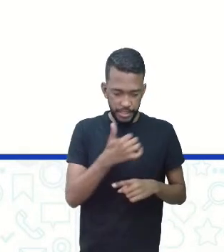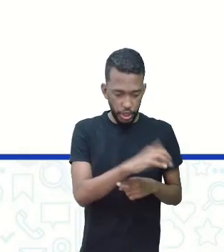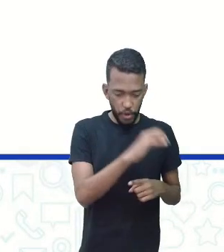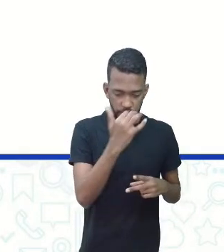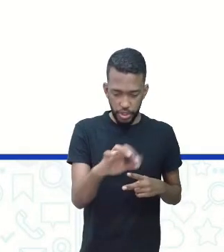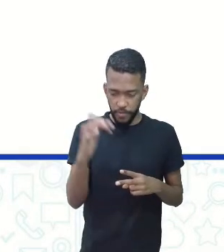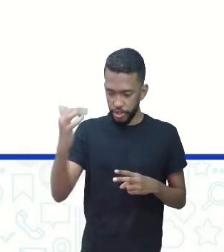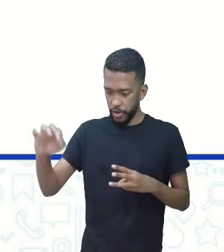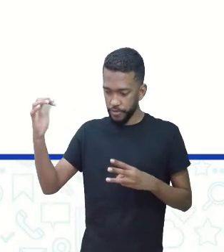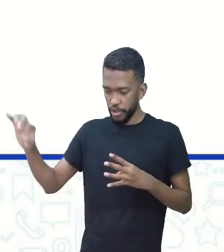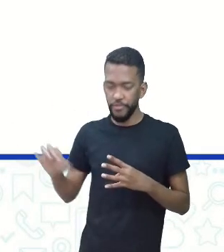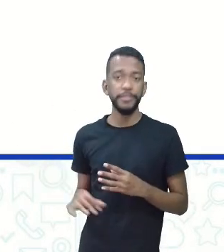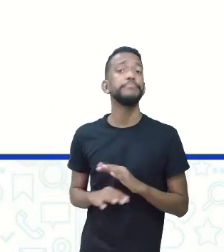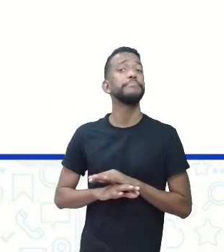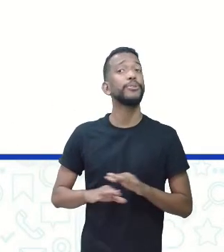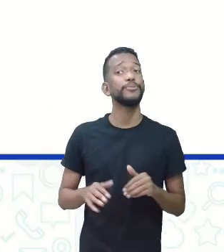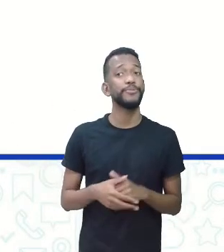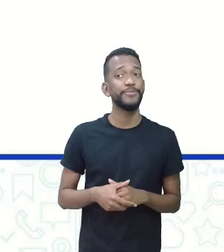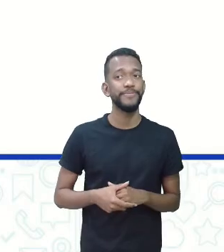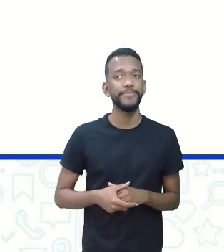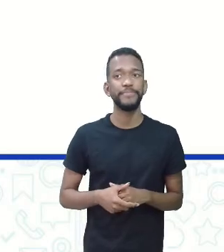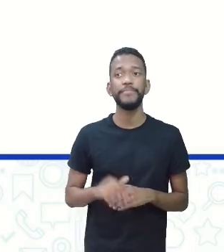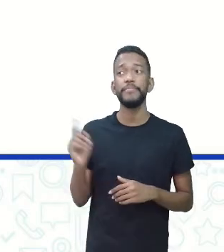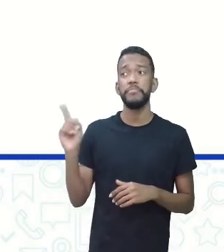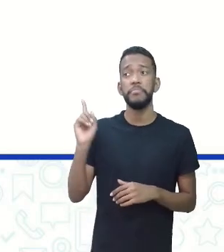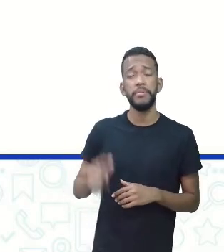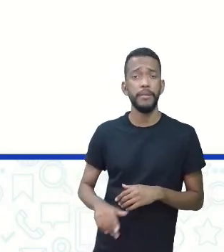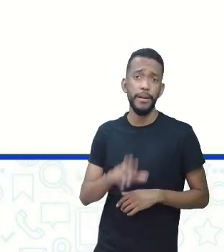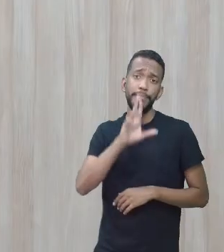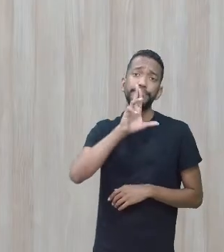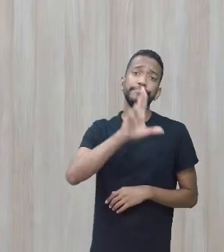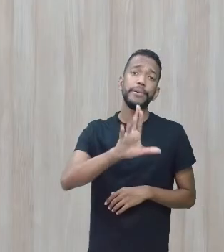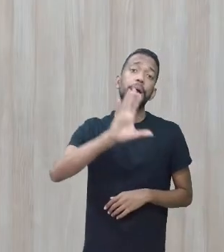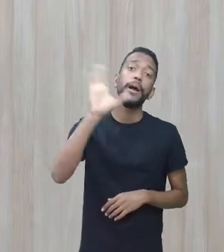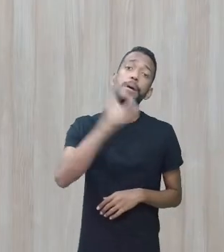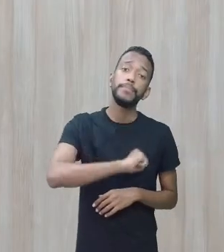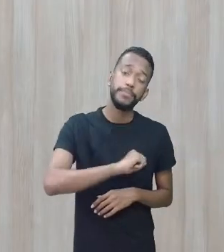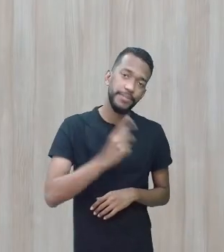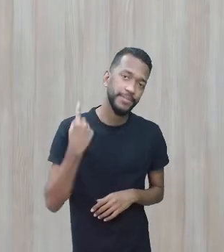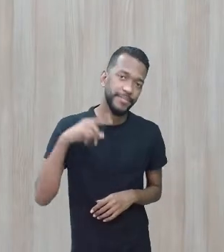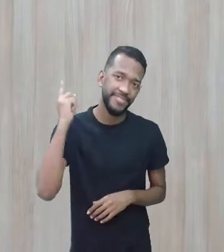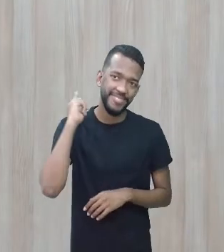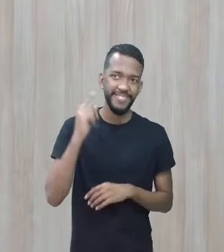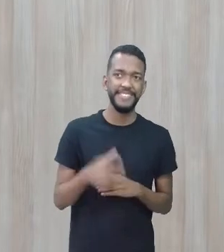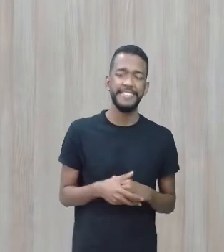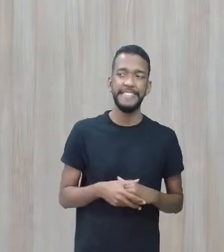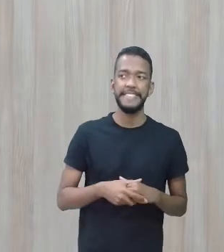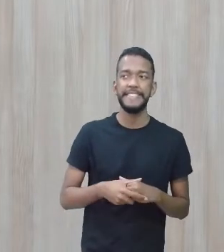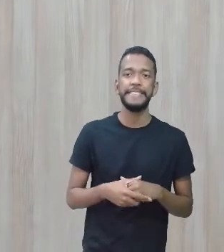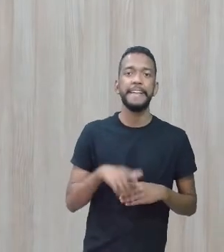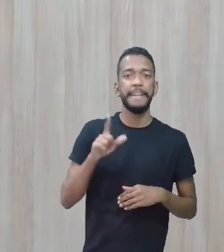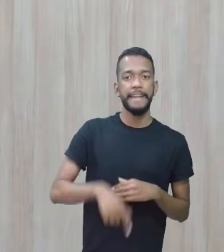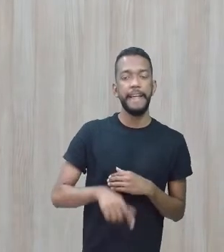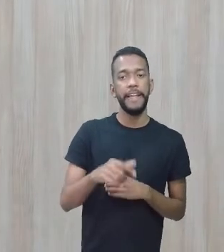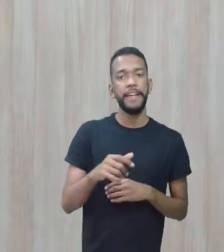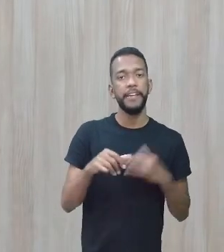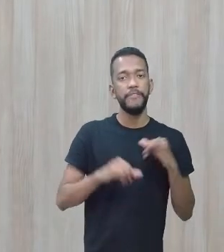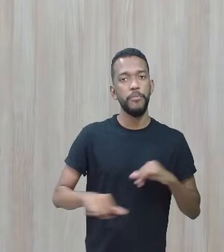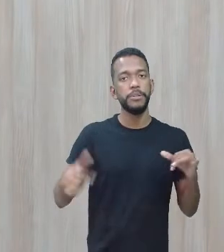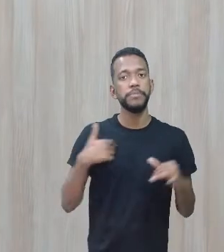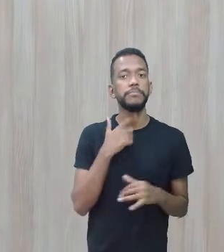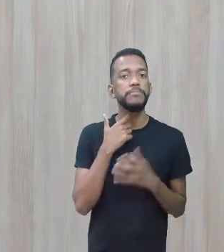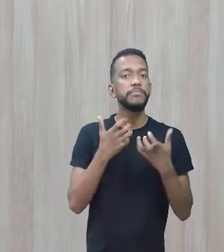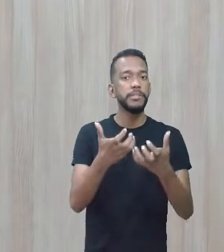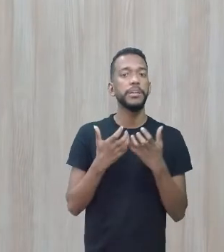filho. Então, percebe que essa questão aí, ela foi bem mais rápida, não foi? Que a anterior. E é essa a informação que eu quero